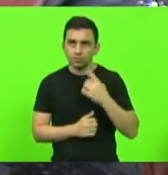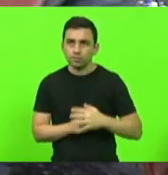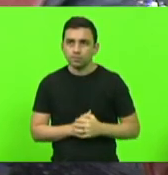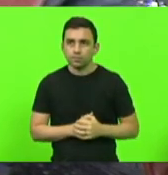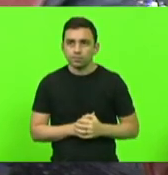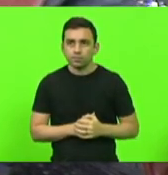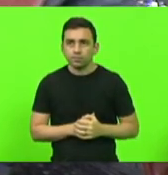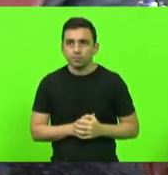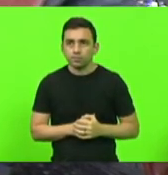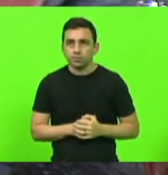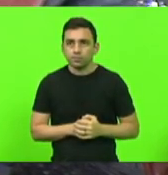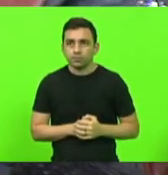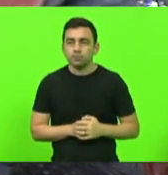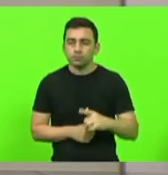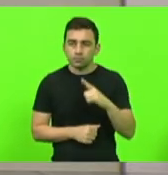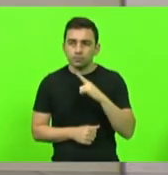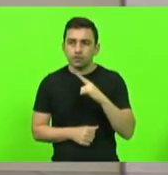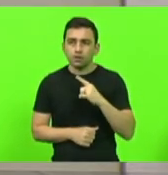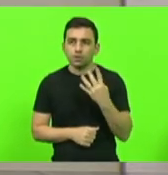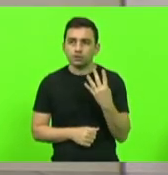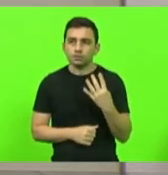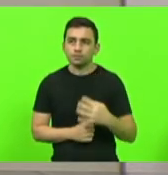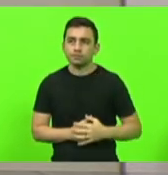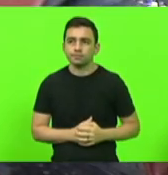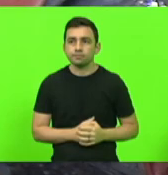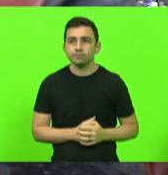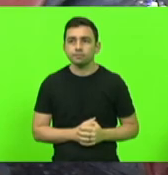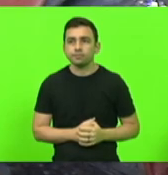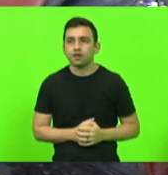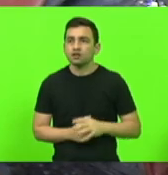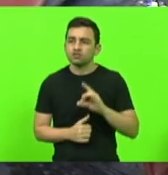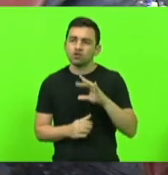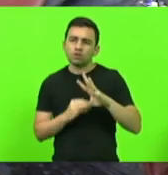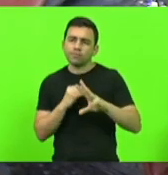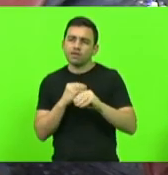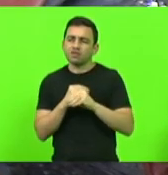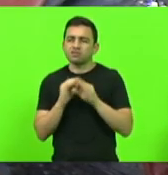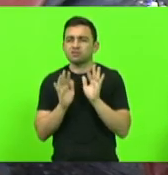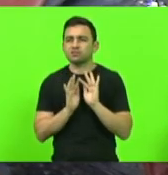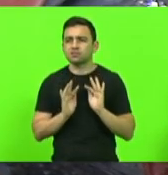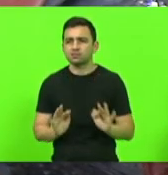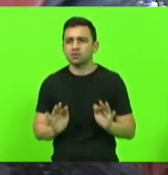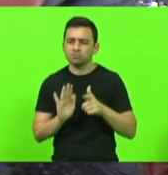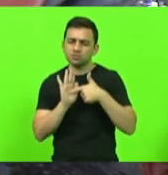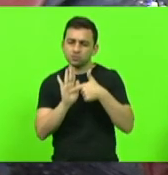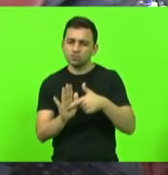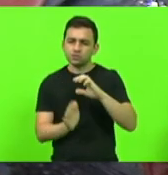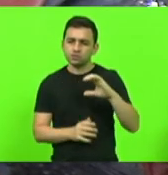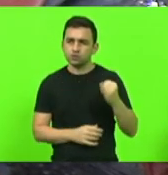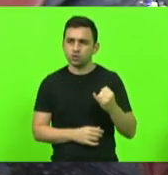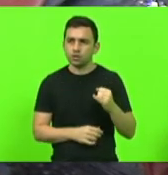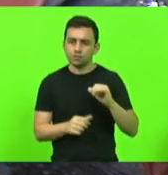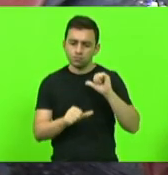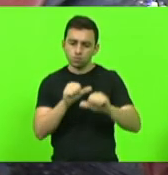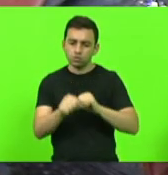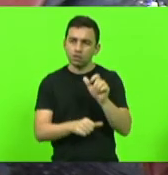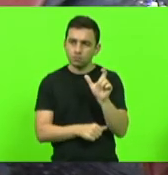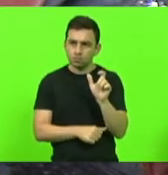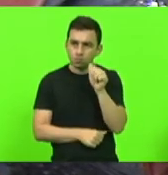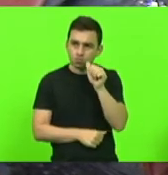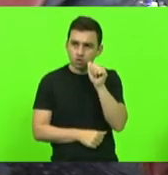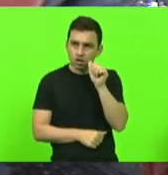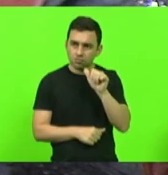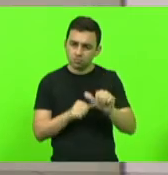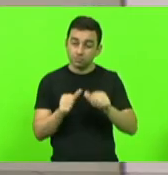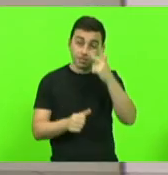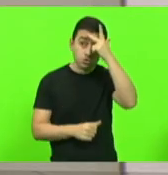4. Tem 4, senhor presidente. Ok. É apenas uma emenda muito simples, nós já apresentamos a CCJ, que substitui a palavra mulheres por pessoas vítimas